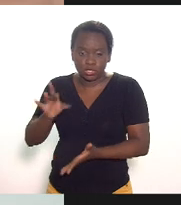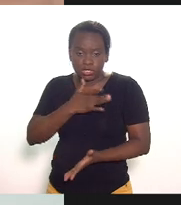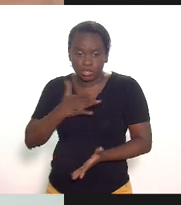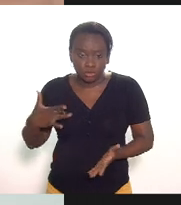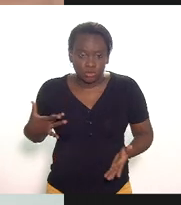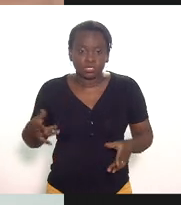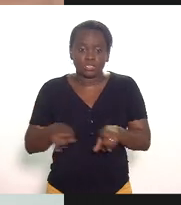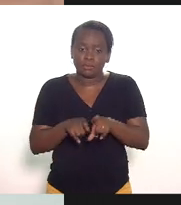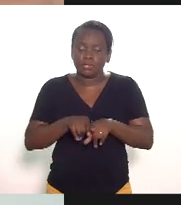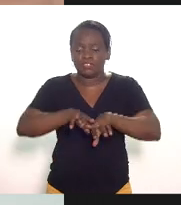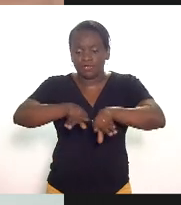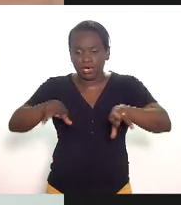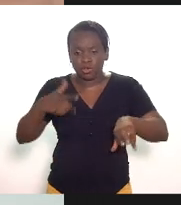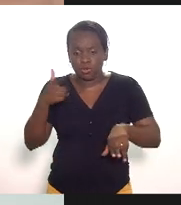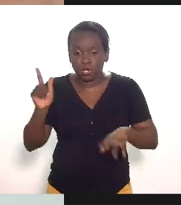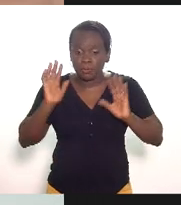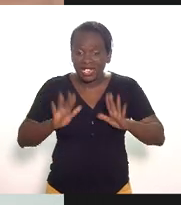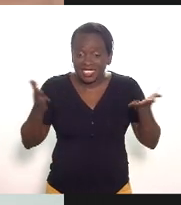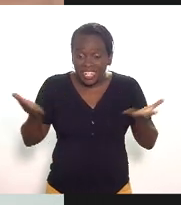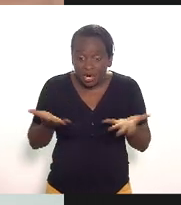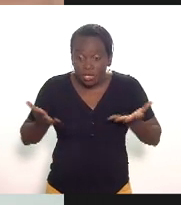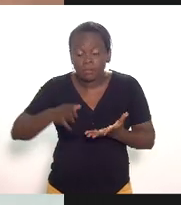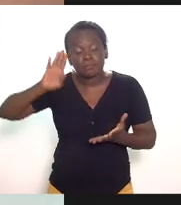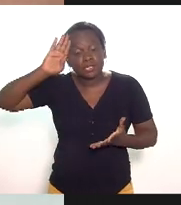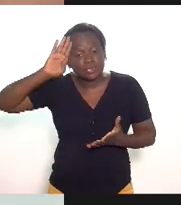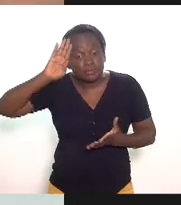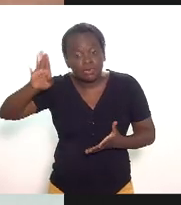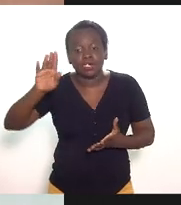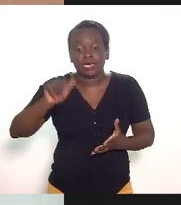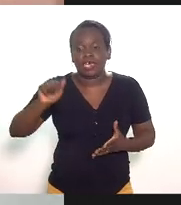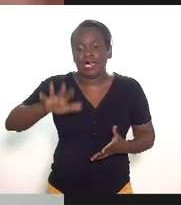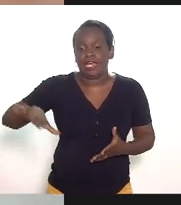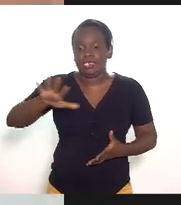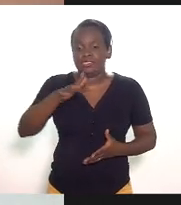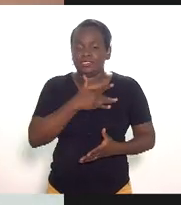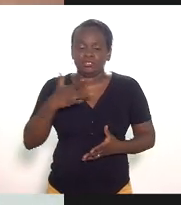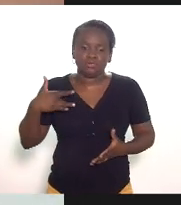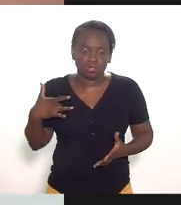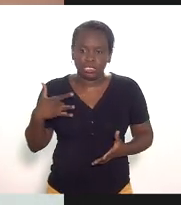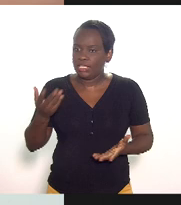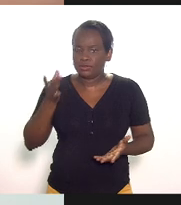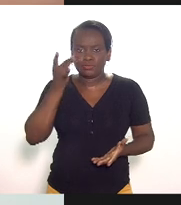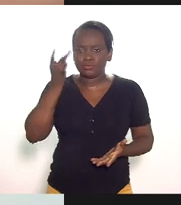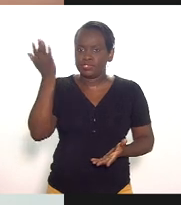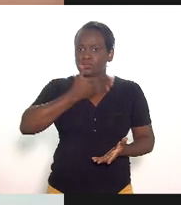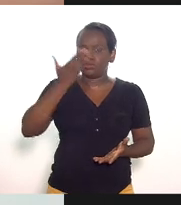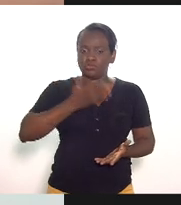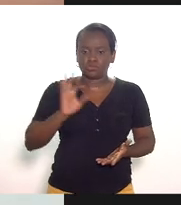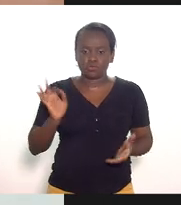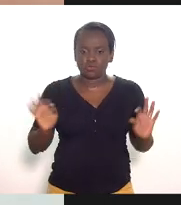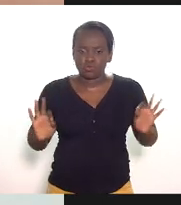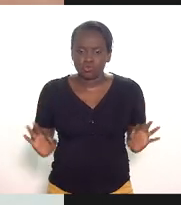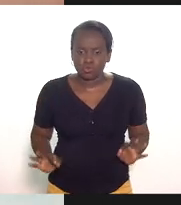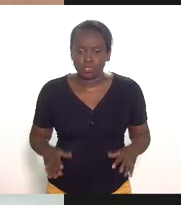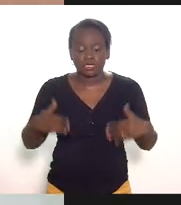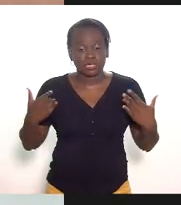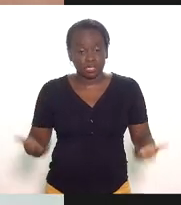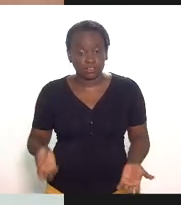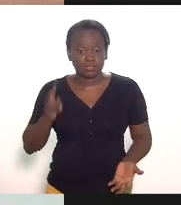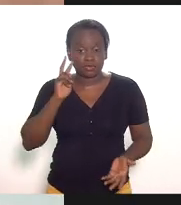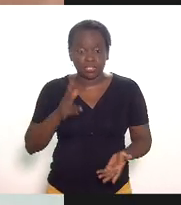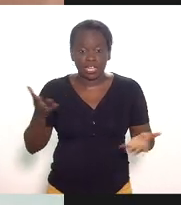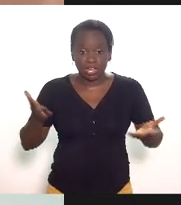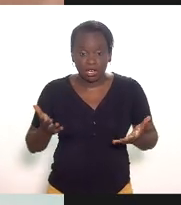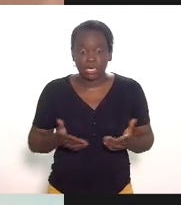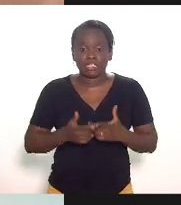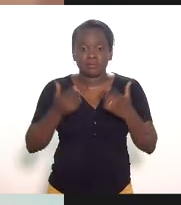como em outras esferas, mas nesse momento, principalmente na área da saúde. E nós não vimos isso acontecer. Então, hoje nós estamos vivendo um momento